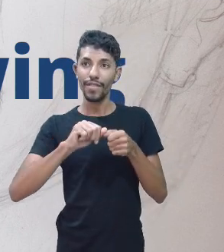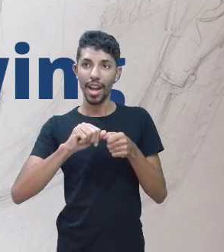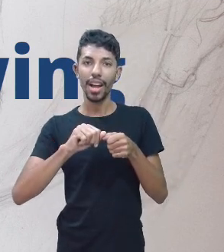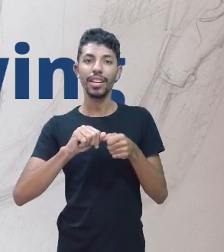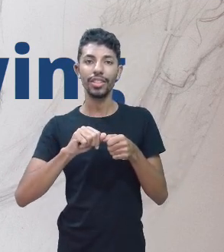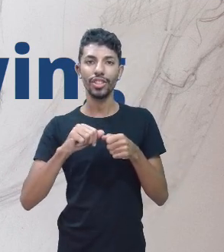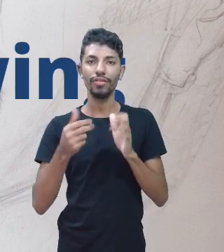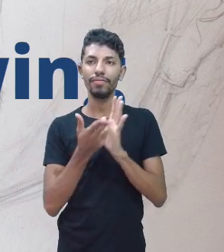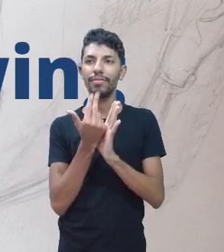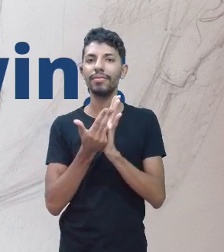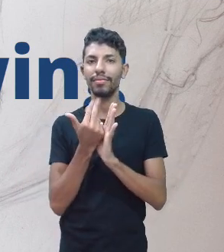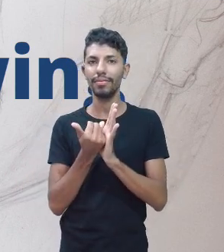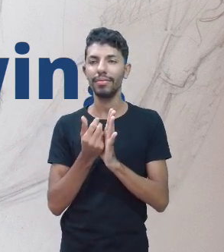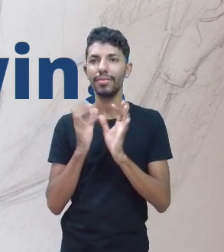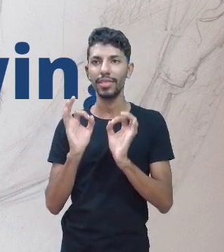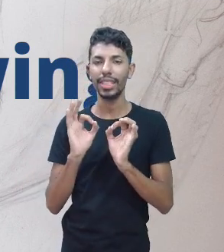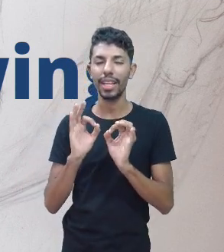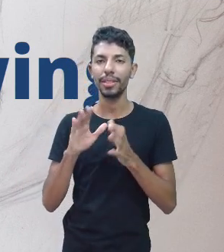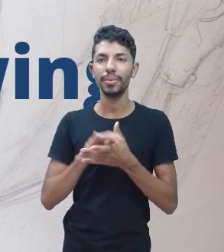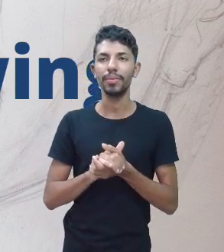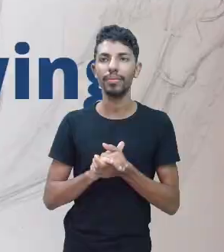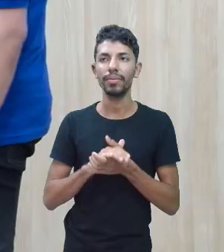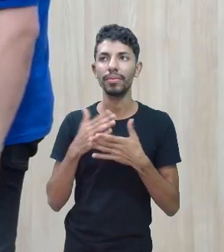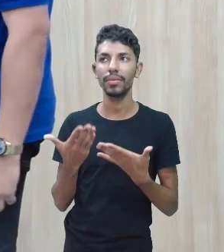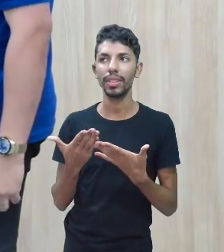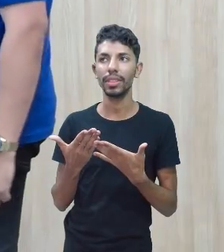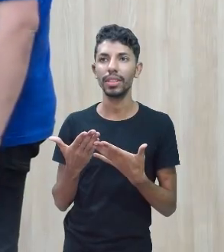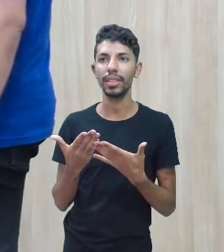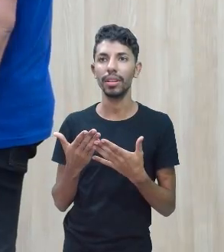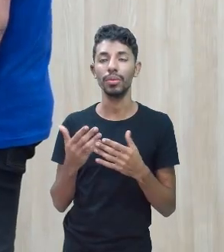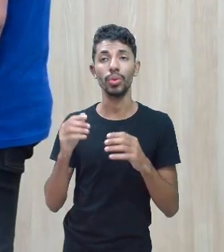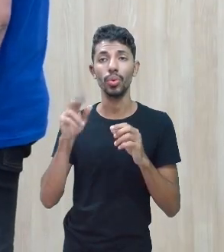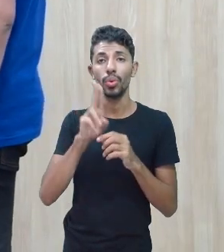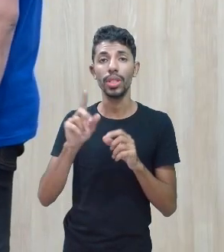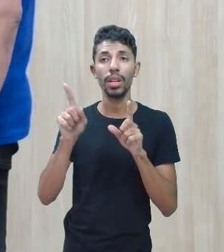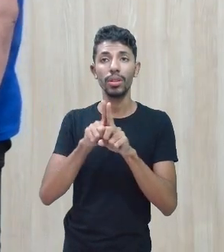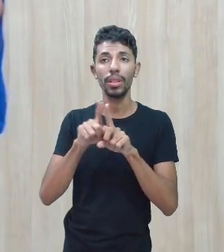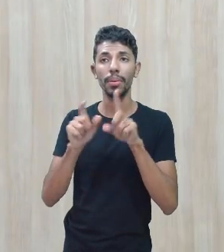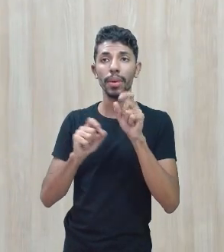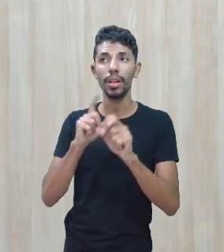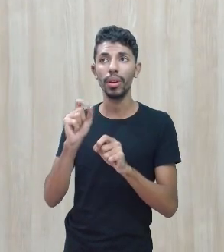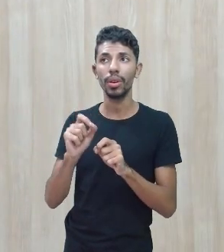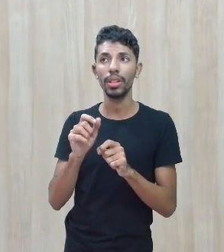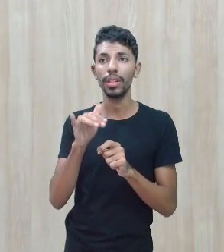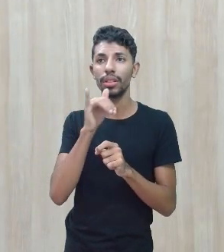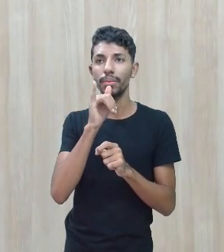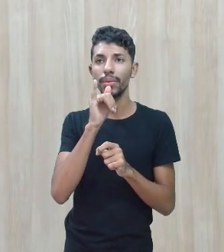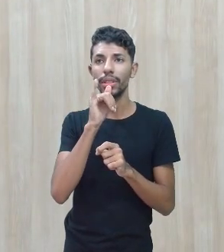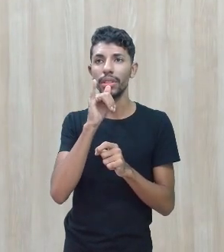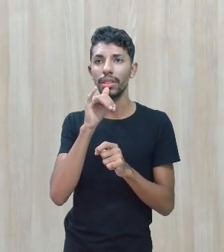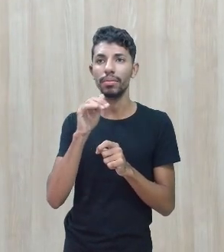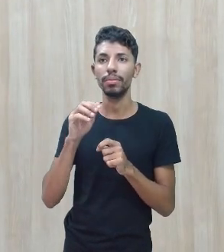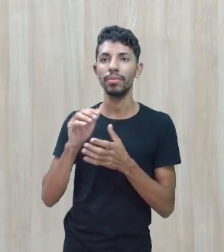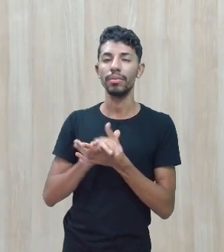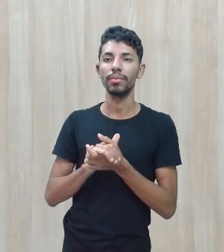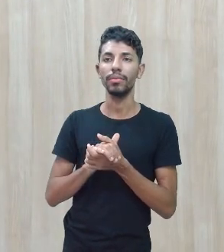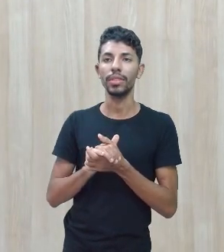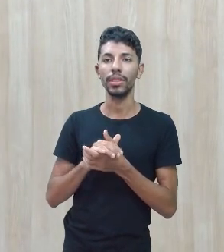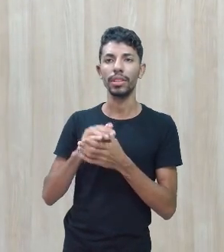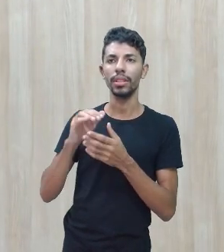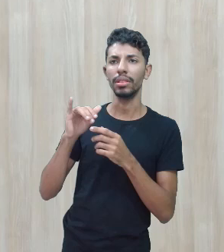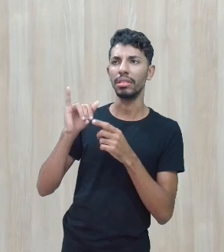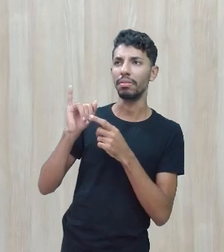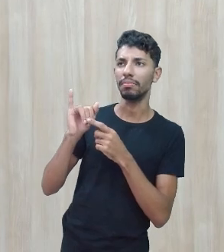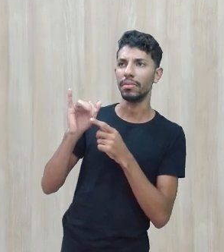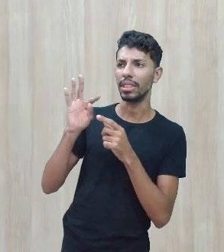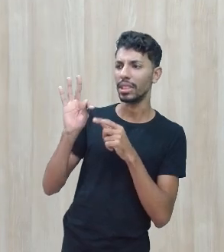gosta de pintura. E por aí a gente vai puxando também com she, né? No caso de it, professor, mas it é um robô que vai fazer, de